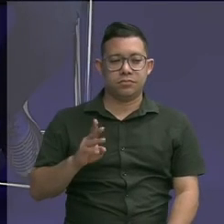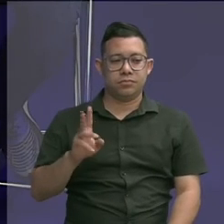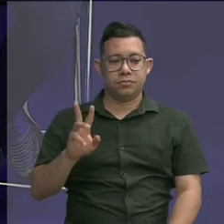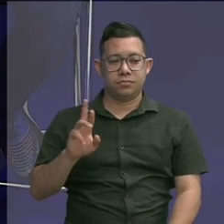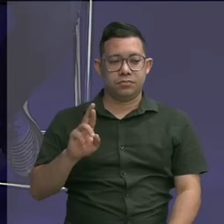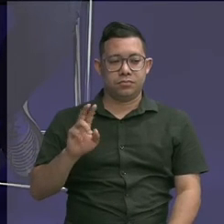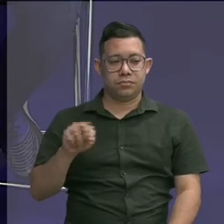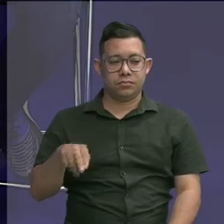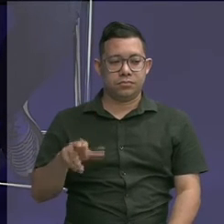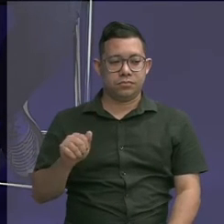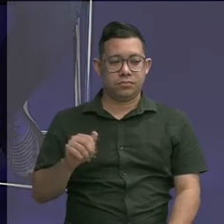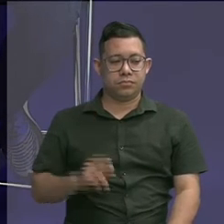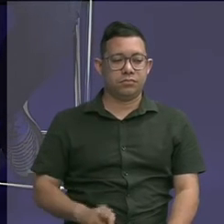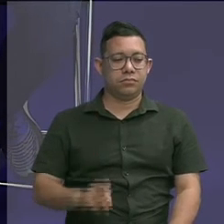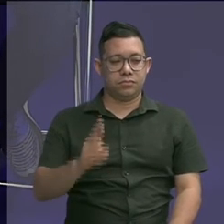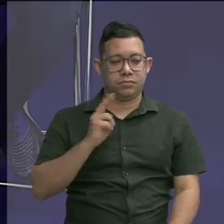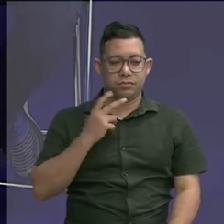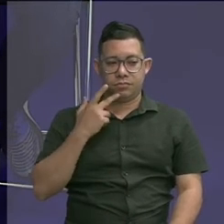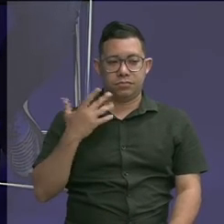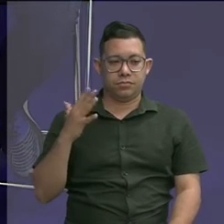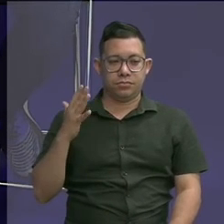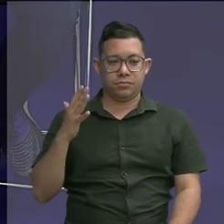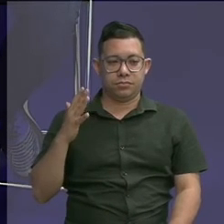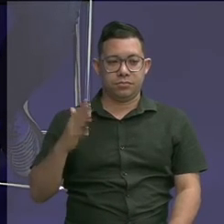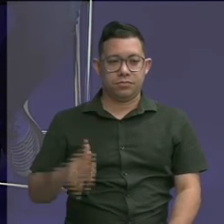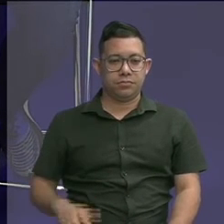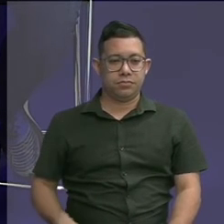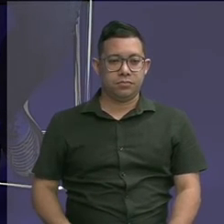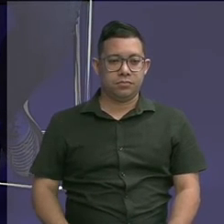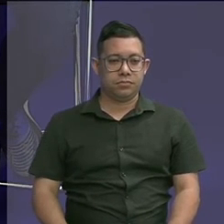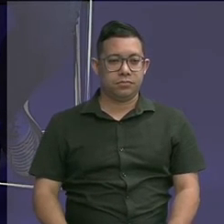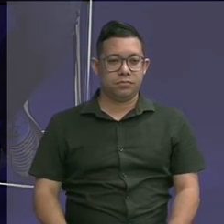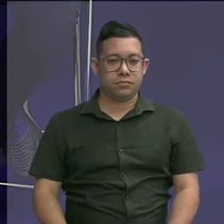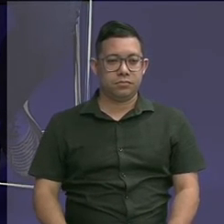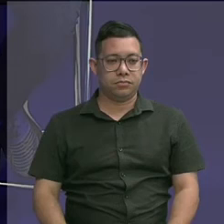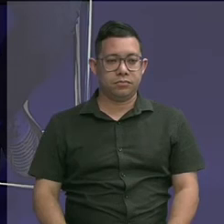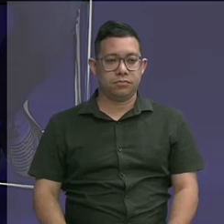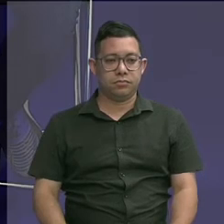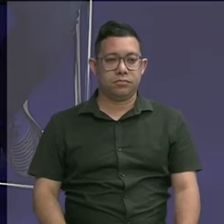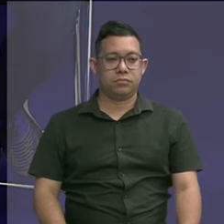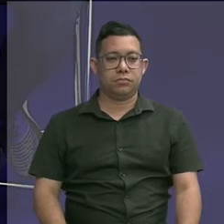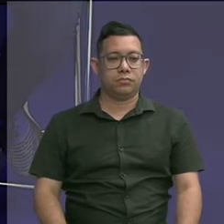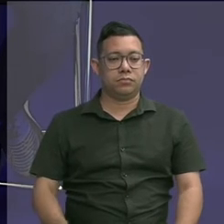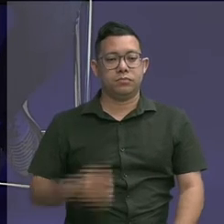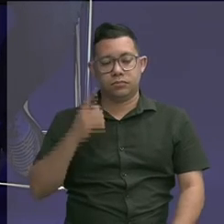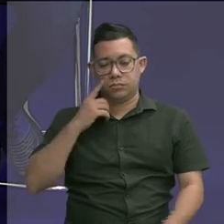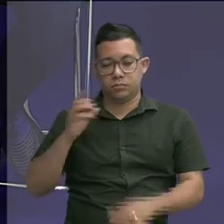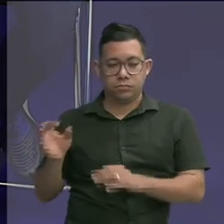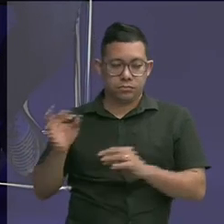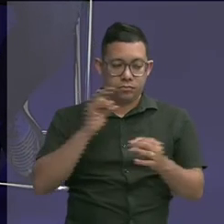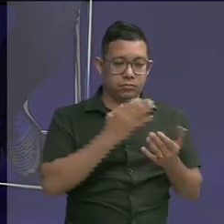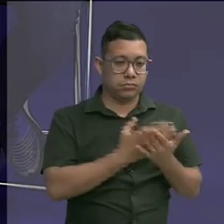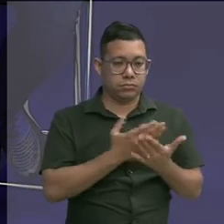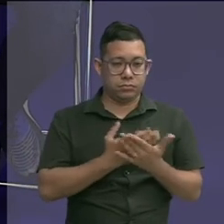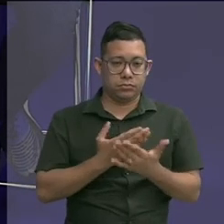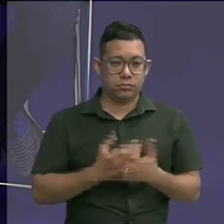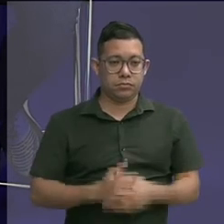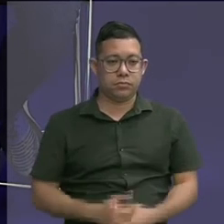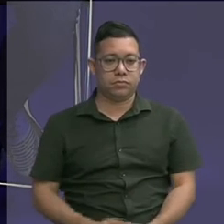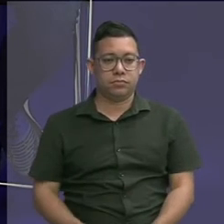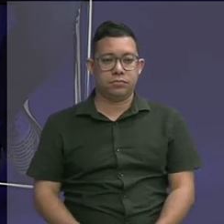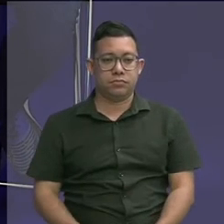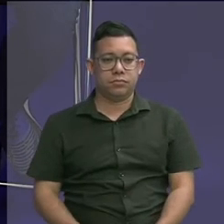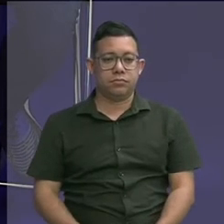legal a quando eu mando a resposta Parabéns Bruno foi Parabéns pessoal vamos ver o que a gente aprenda a entrar na sala então vamos